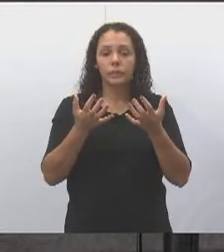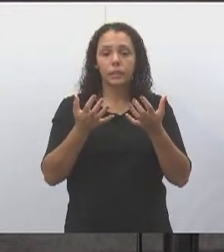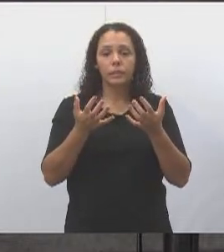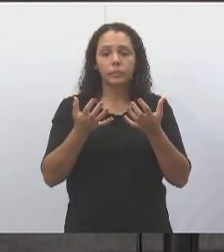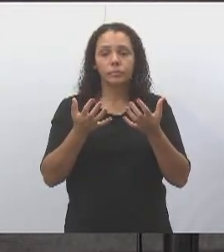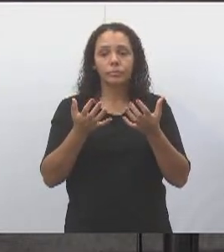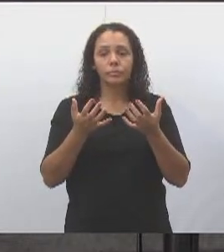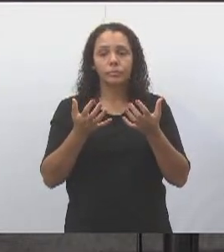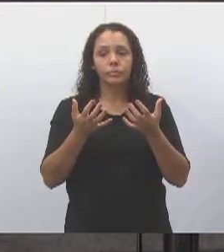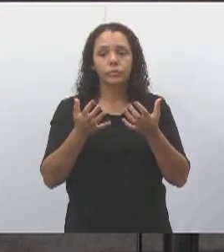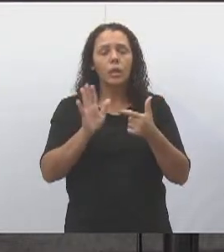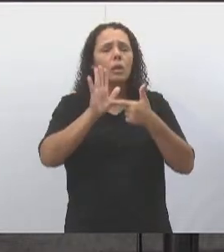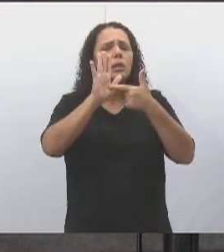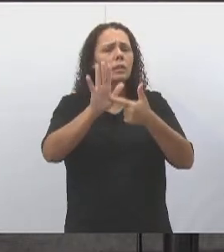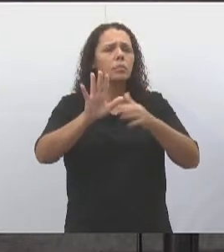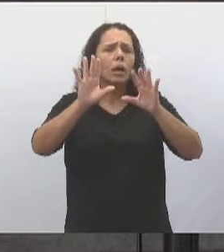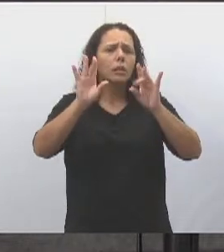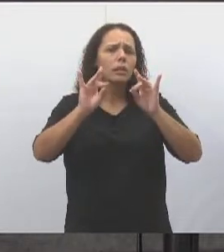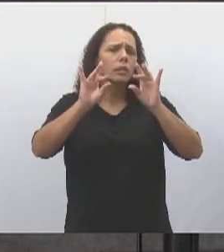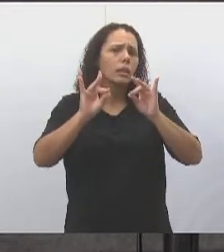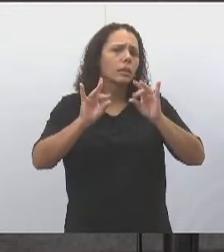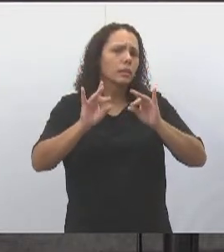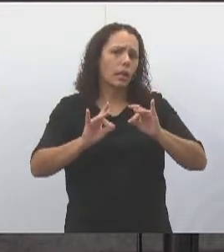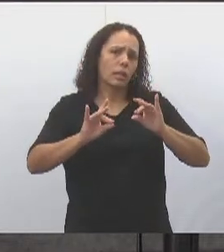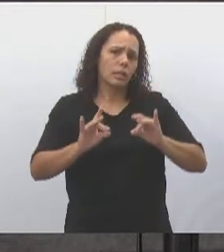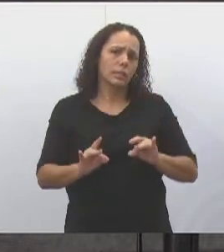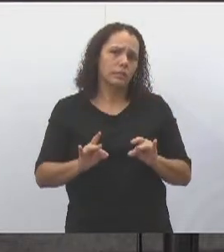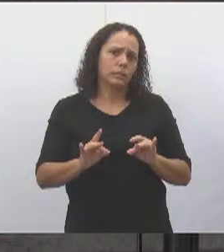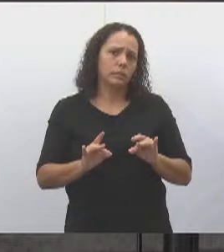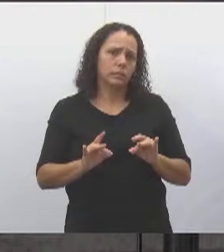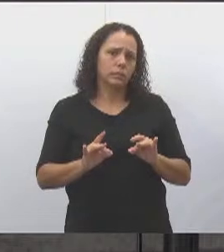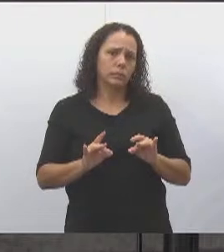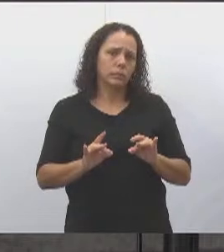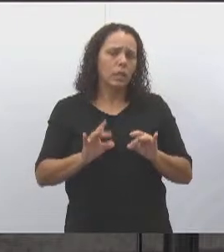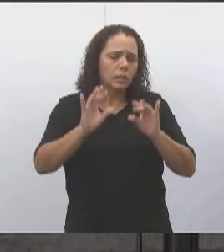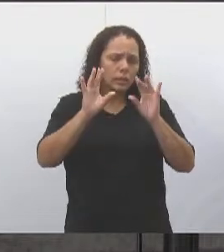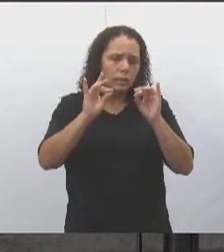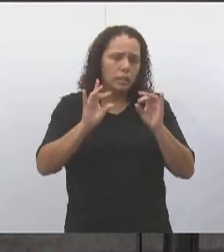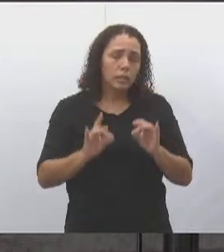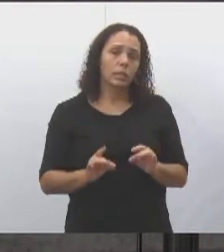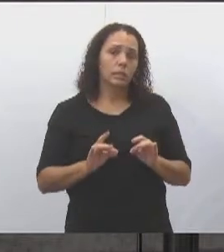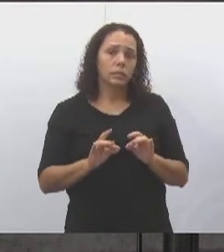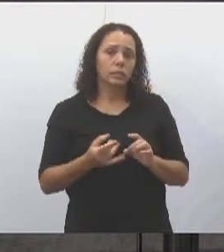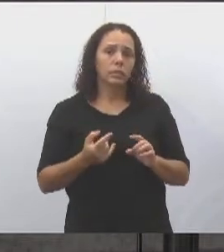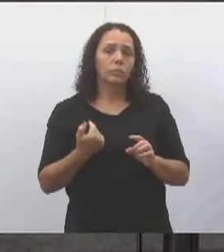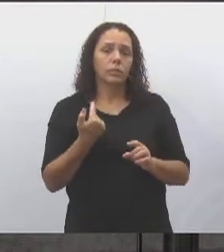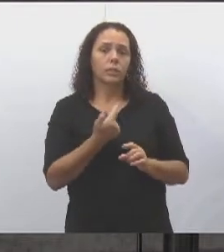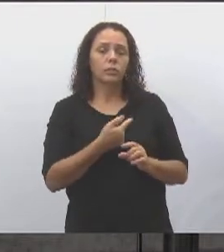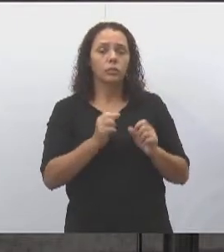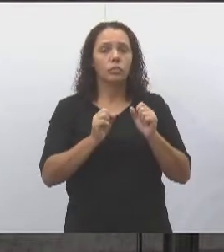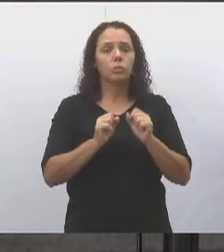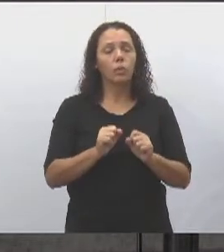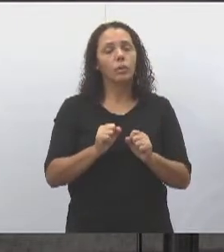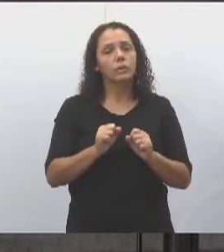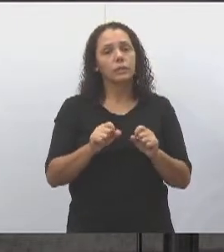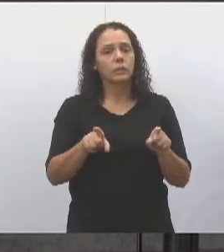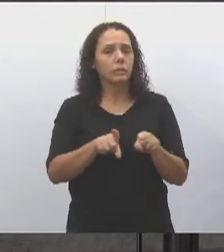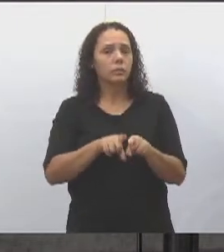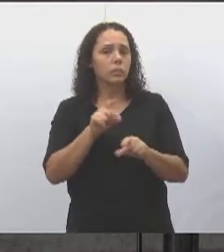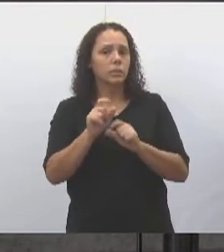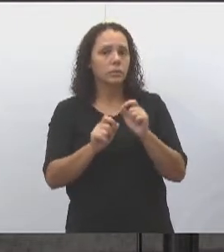assim, mais minucioso na peça orçamentária, para que a gente possa,